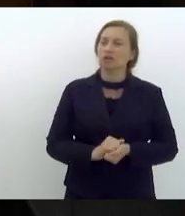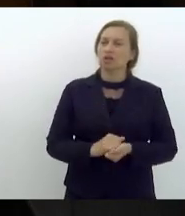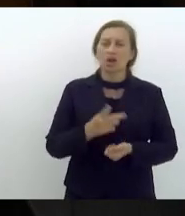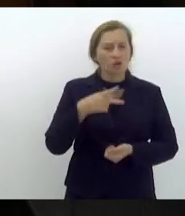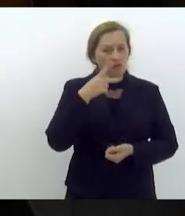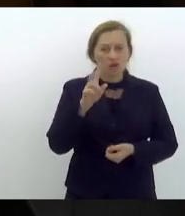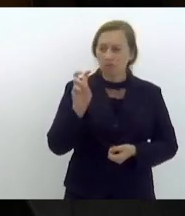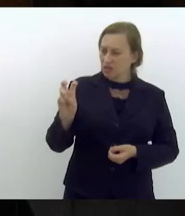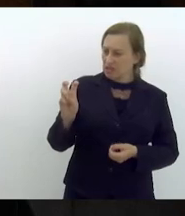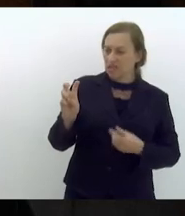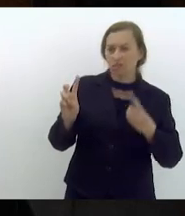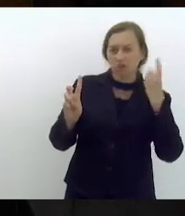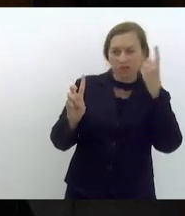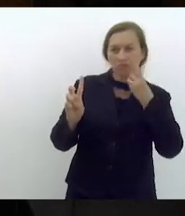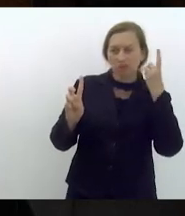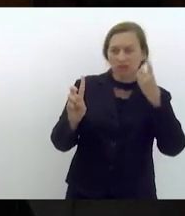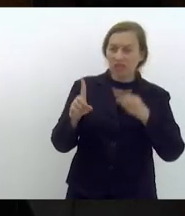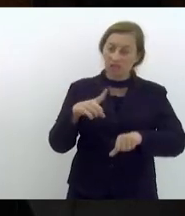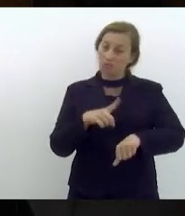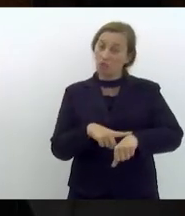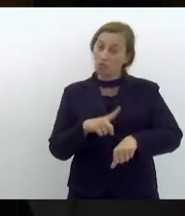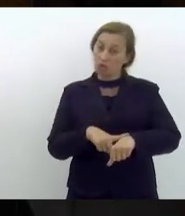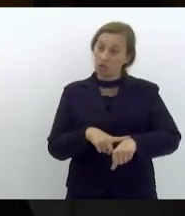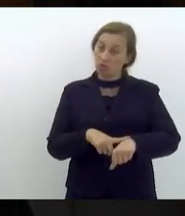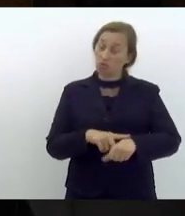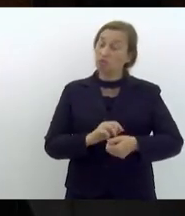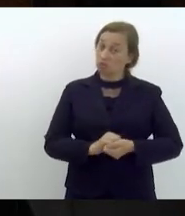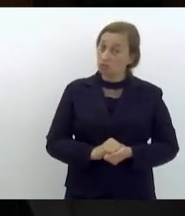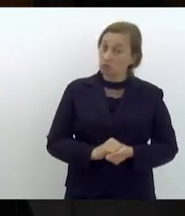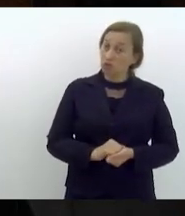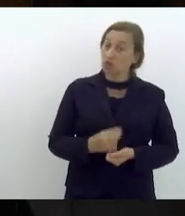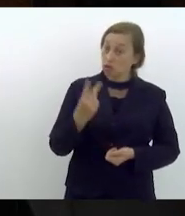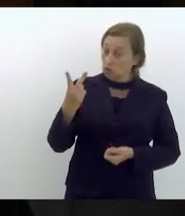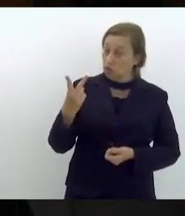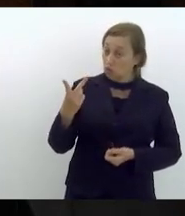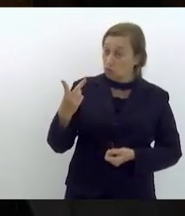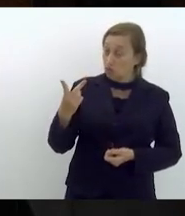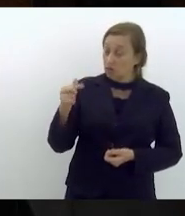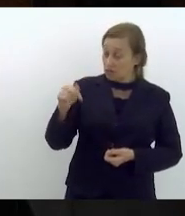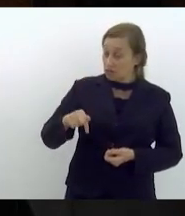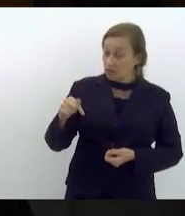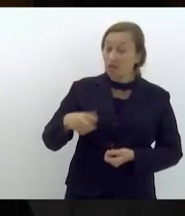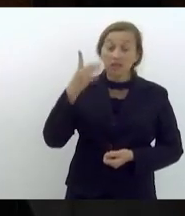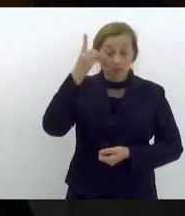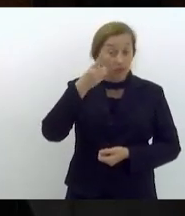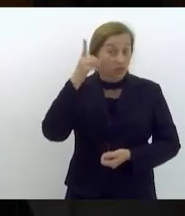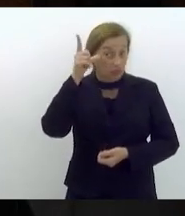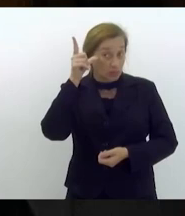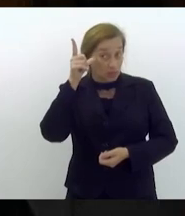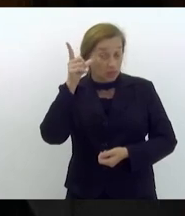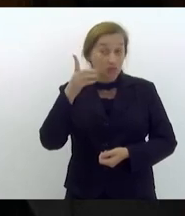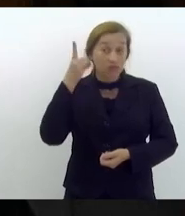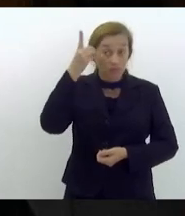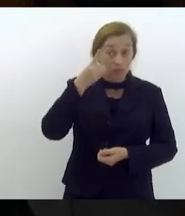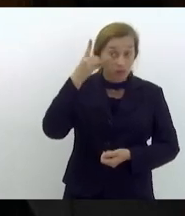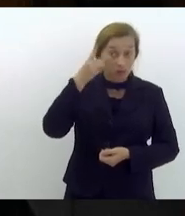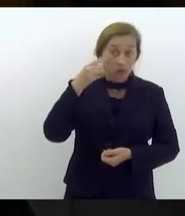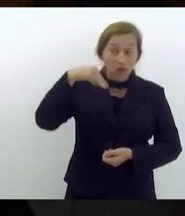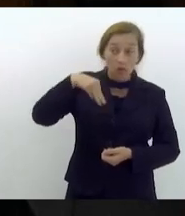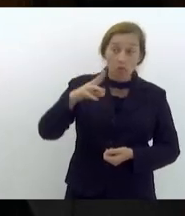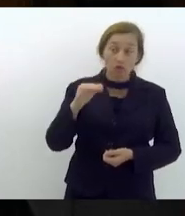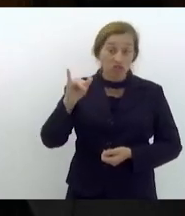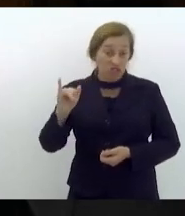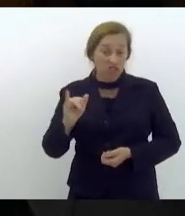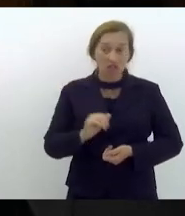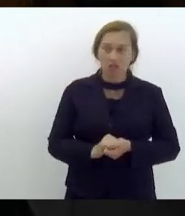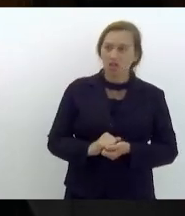por cinco deputados naquele momento presente um e dois deles estão aqui a deputada Lucinha e o deputado munir